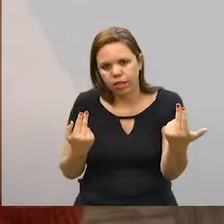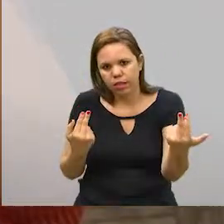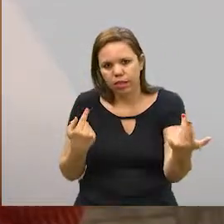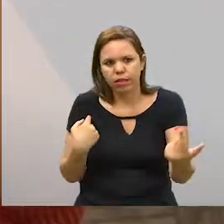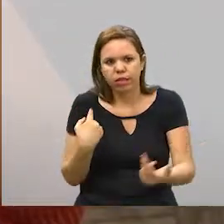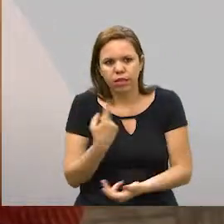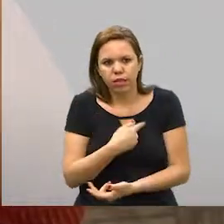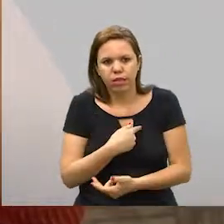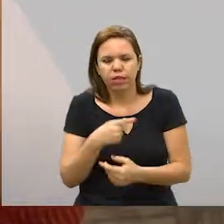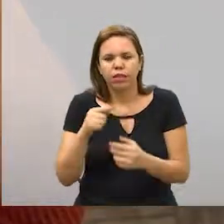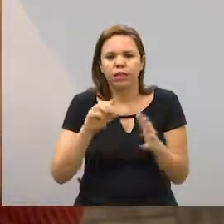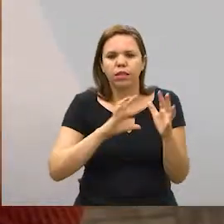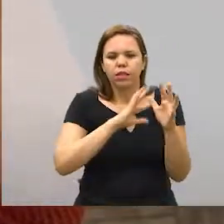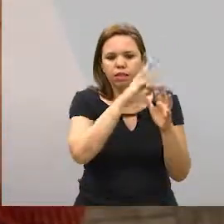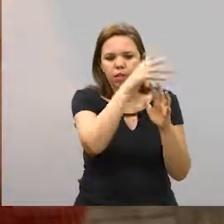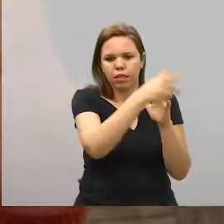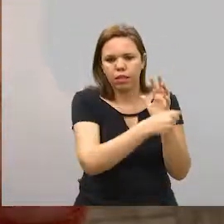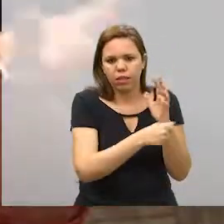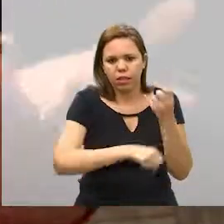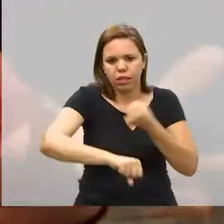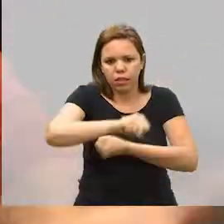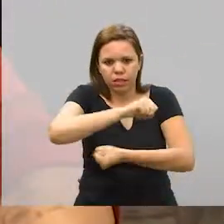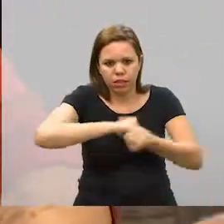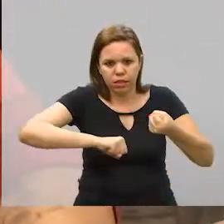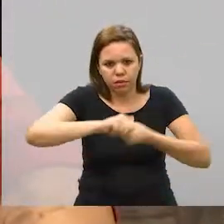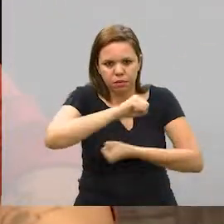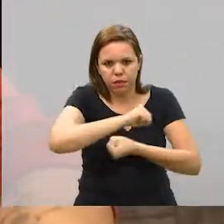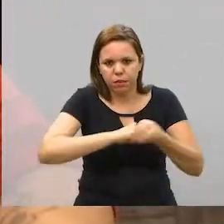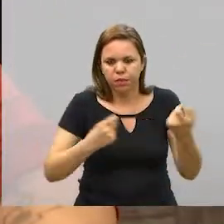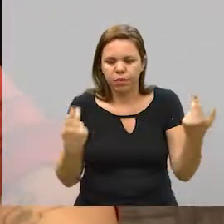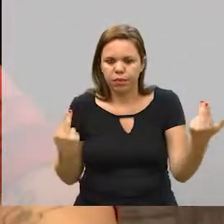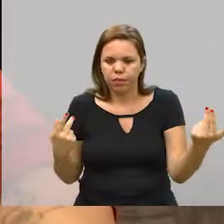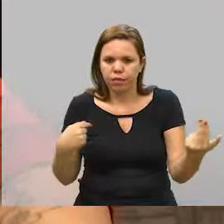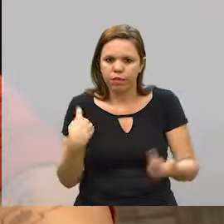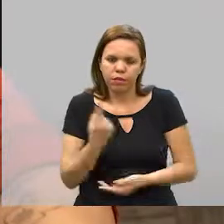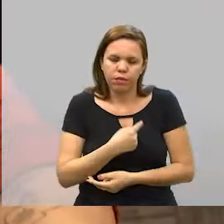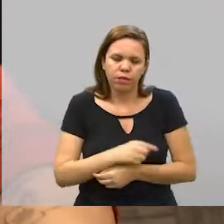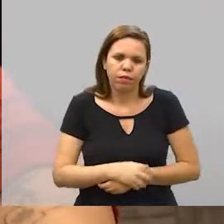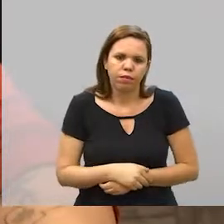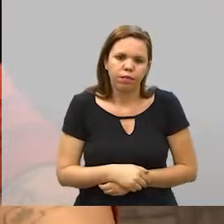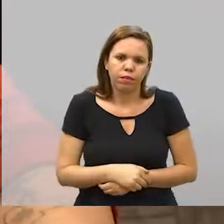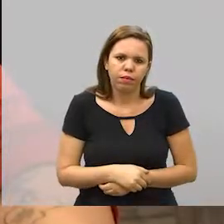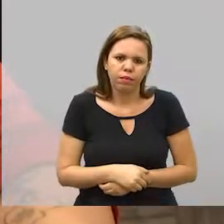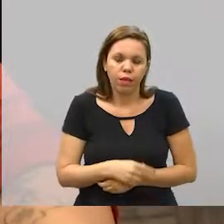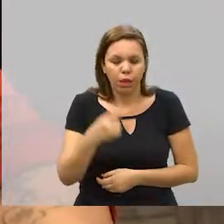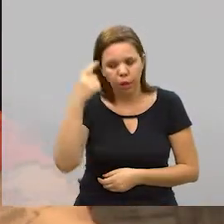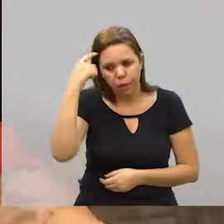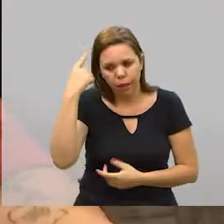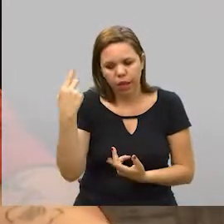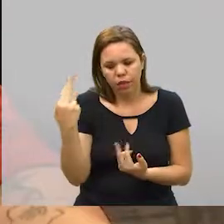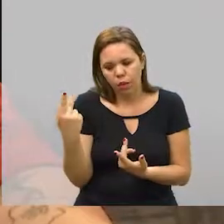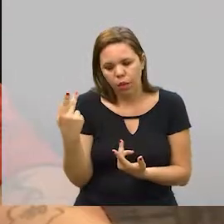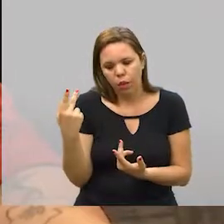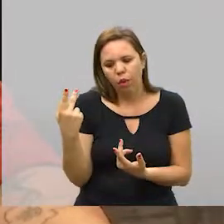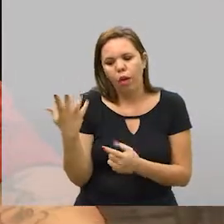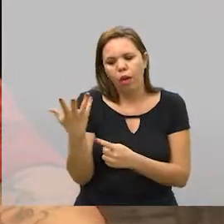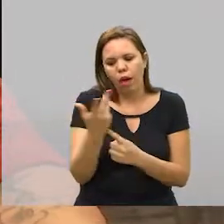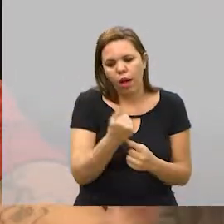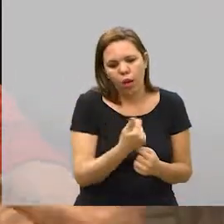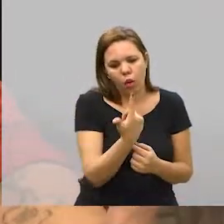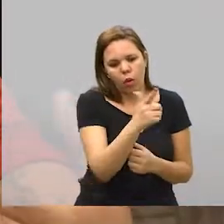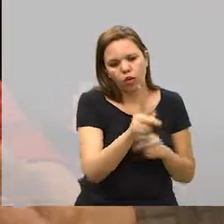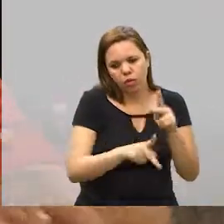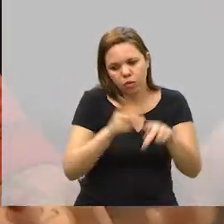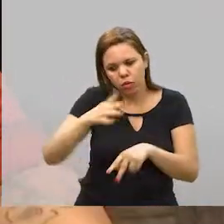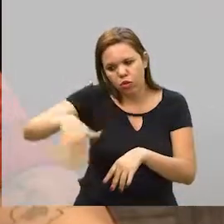pensem no meio ambiente, na sustentabilidade, assim como nós, só que a gente pensa pelo lado artístico e